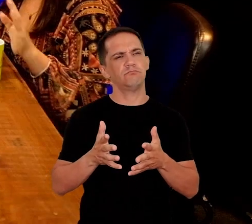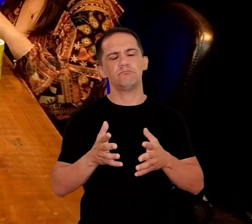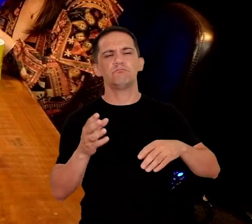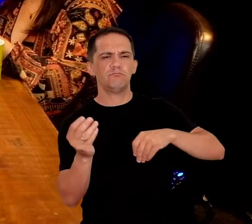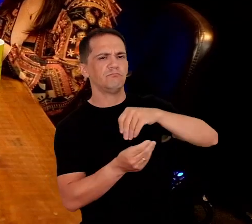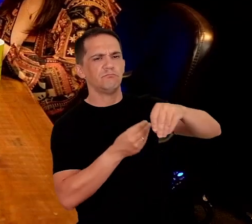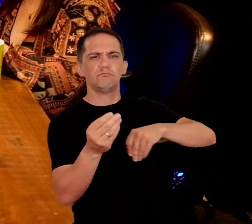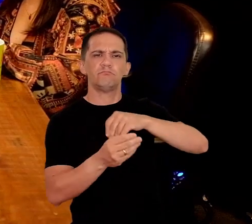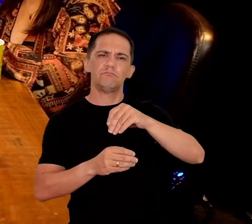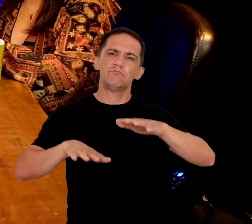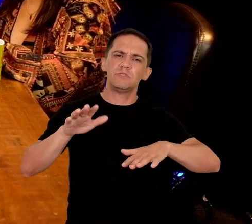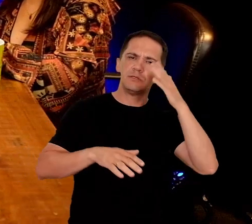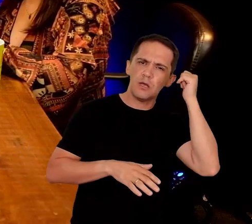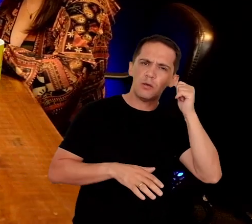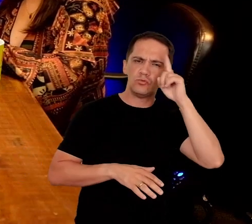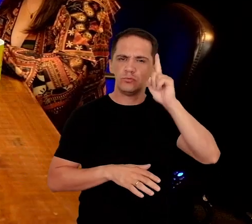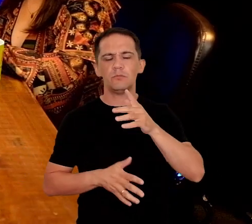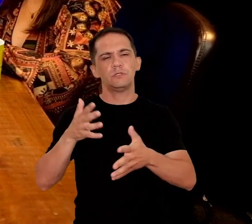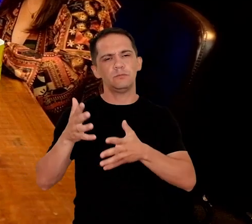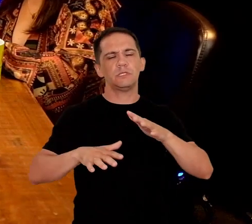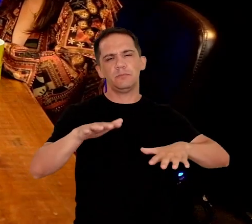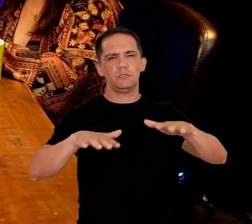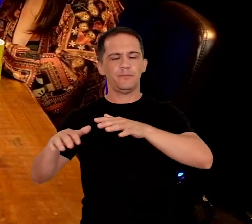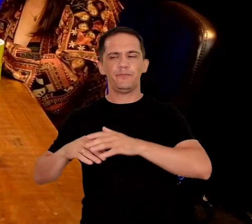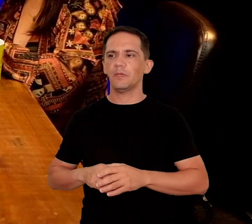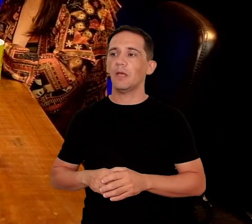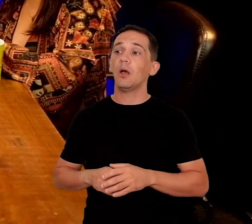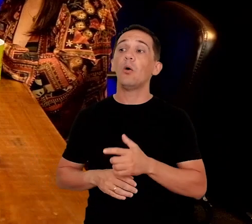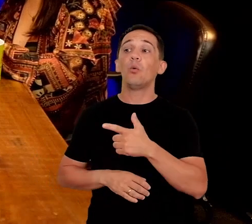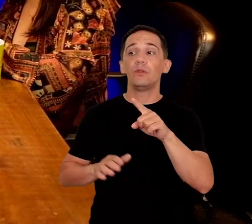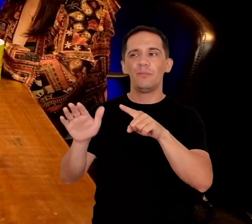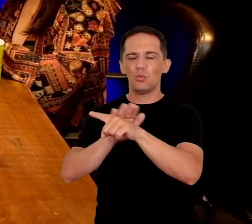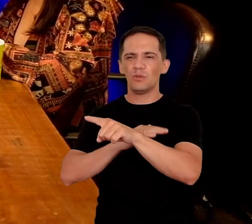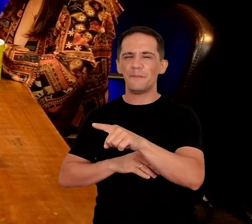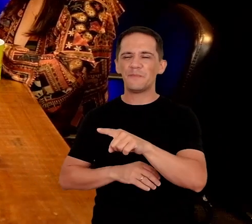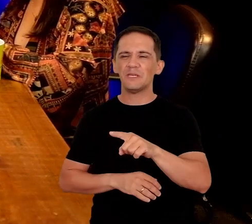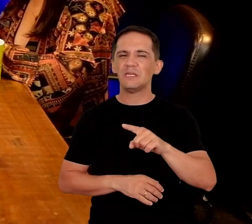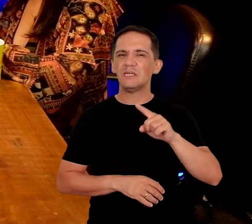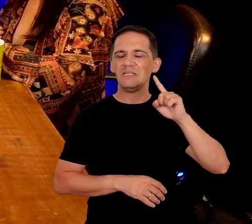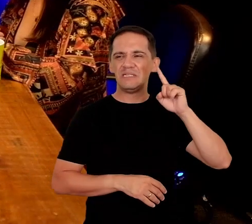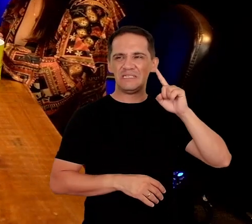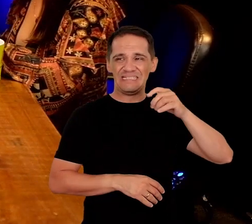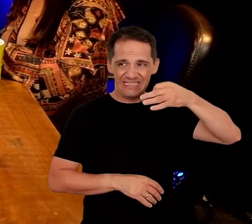Até agora falando de surdos, né? Tem gente... se fala surdo mesmo, né? Se chama... Não, porque algumas